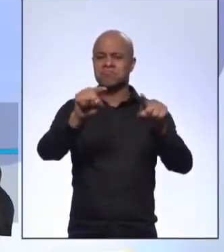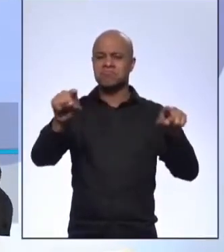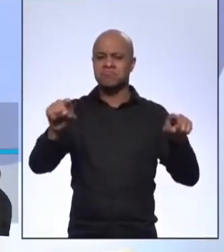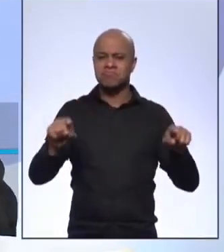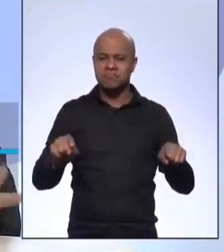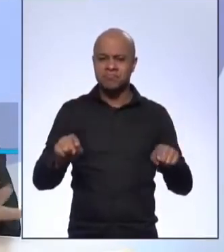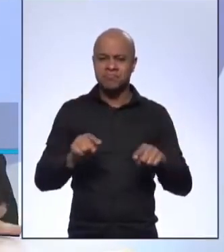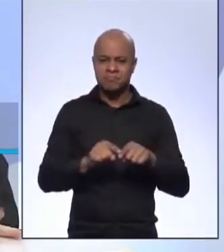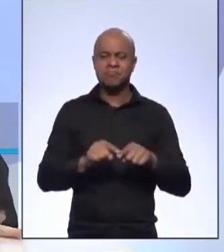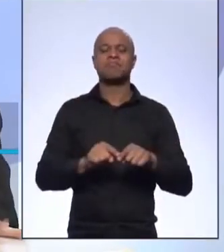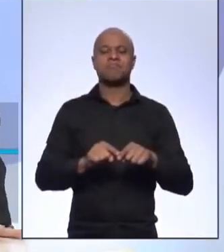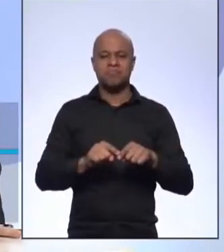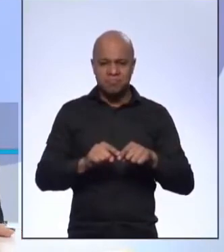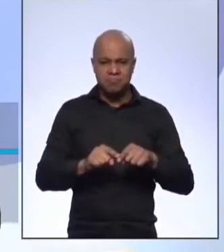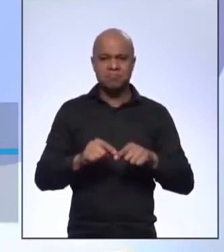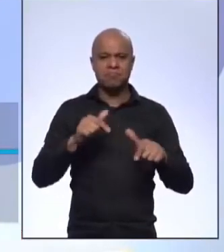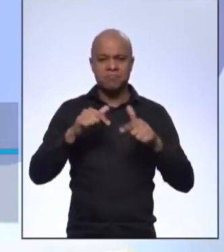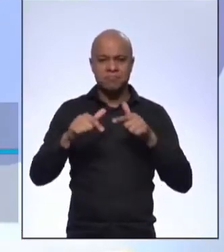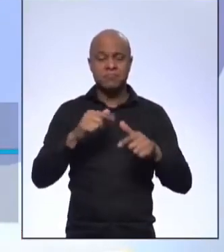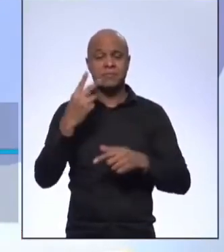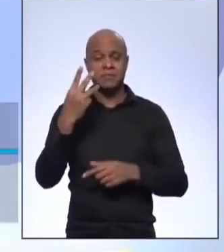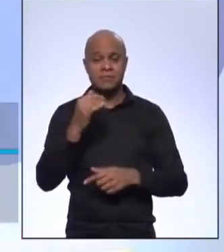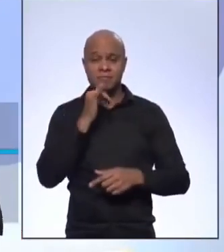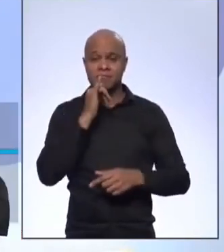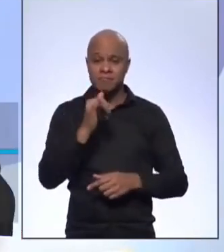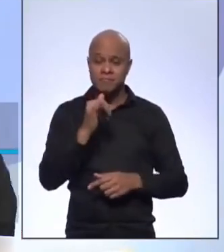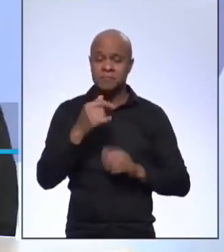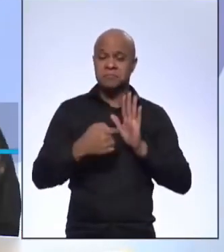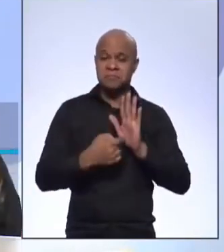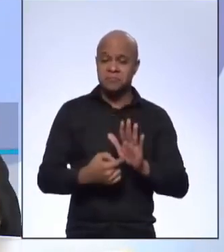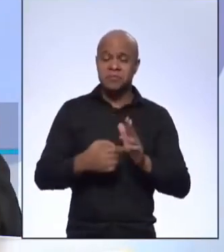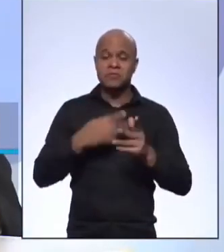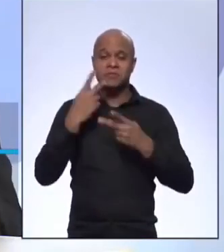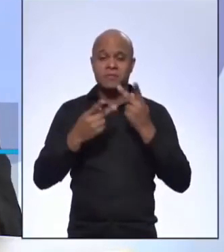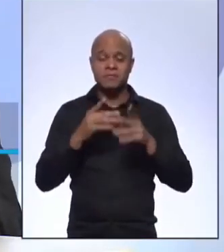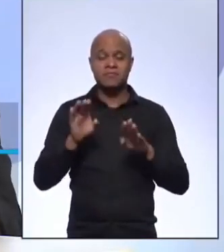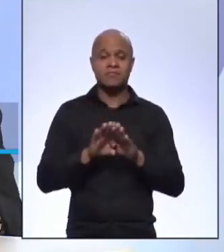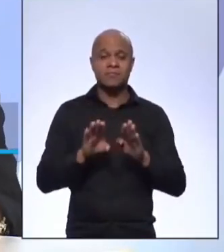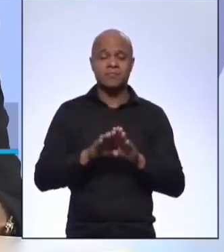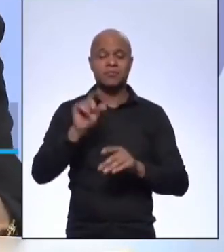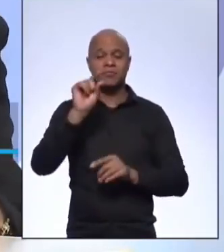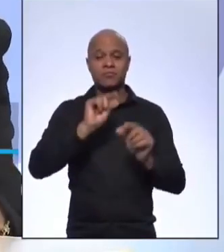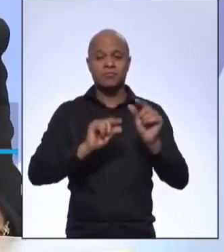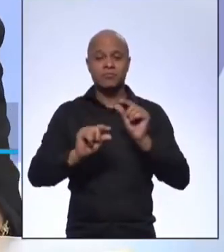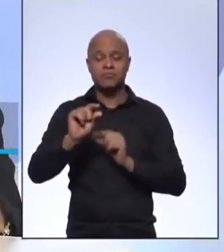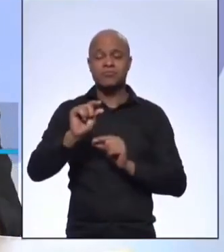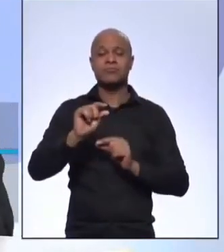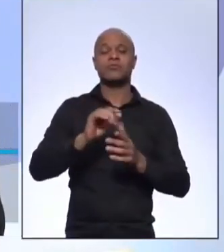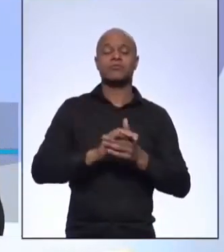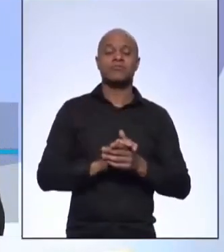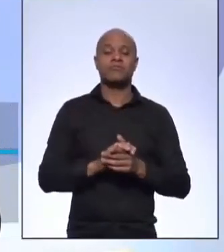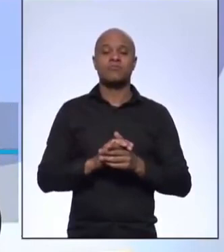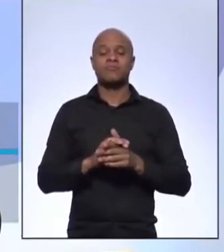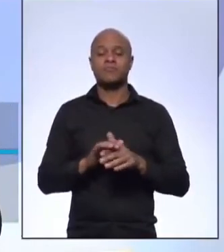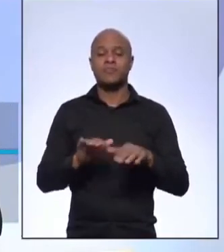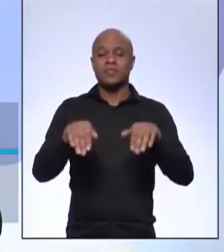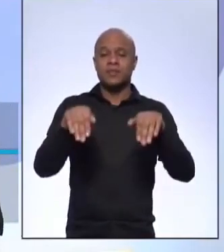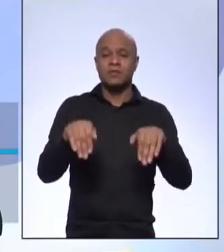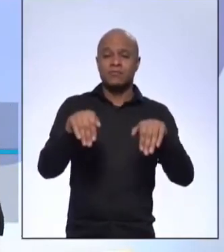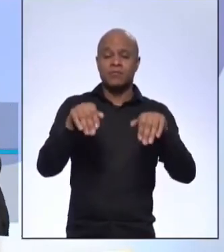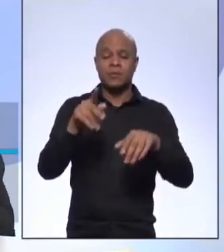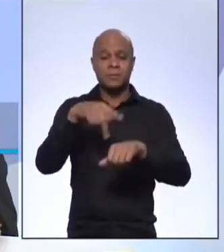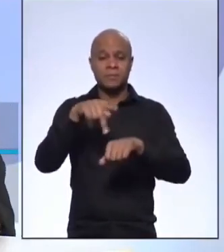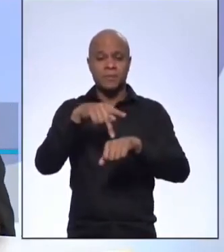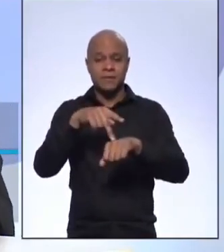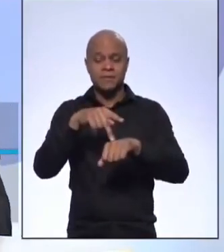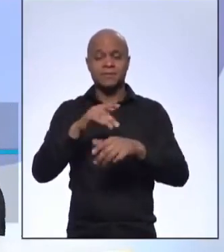no território, nós trabalhamos aqui com 3 exemplos, né? Hoje nós falamos um pouquinho da Austrália, falamos da questão que